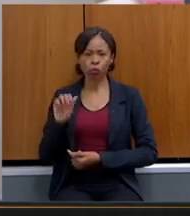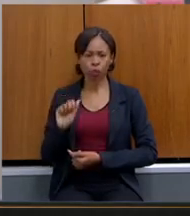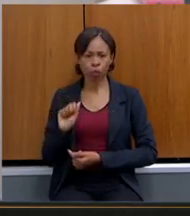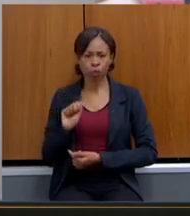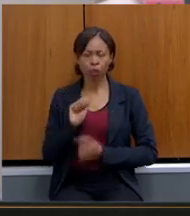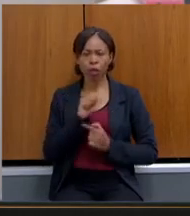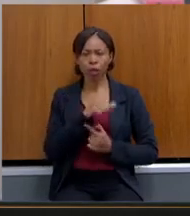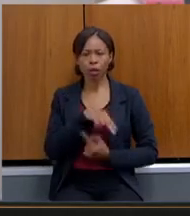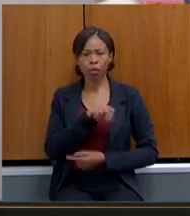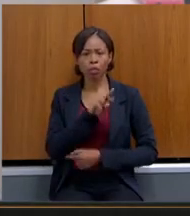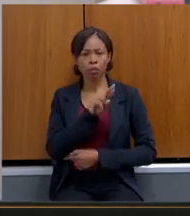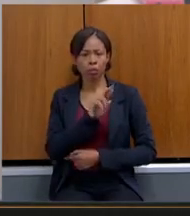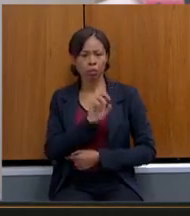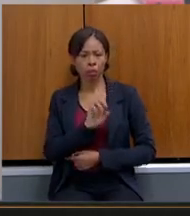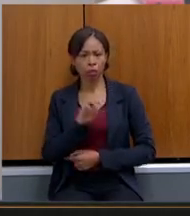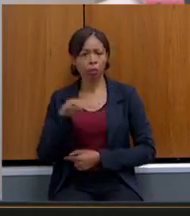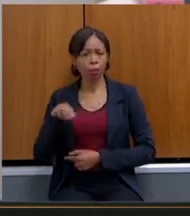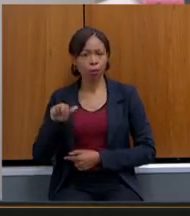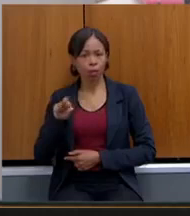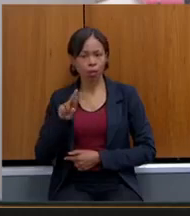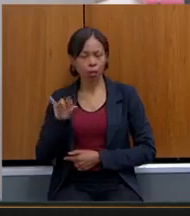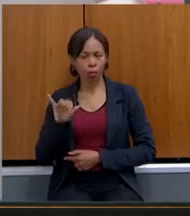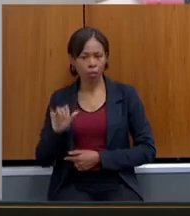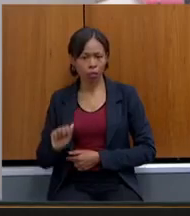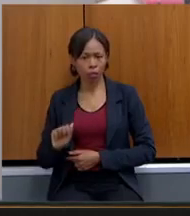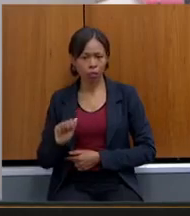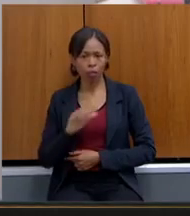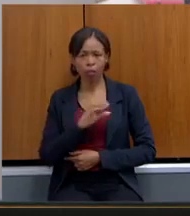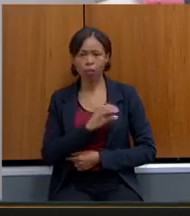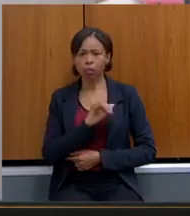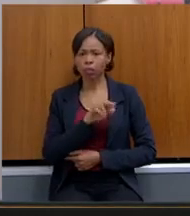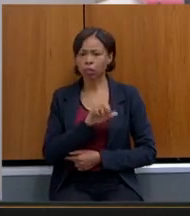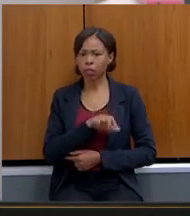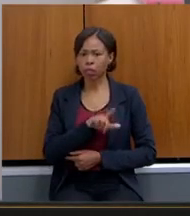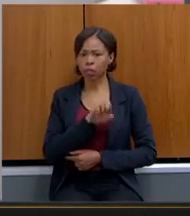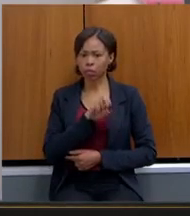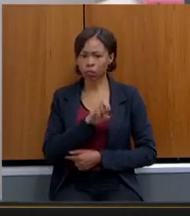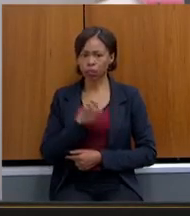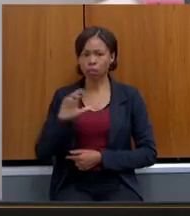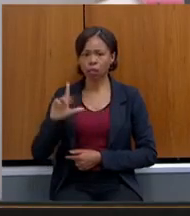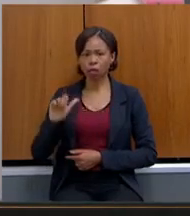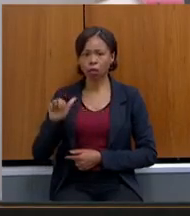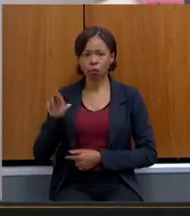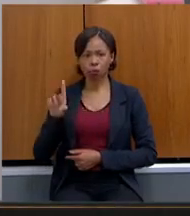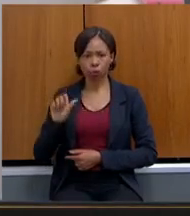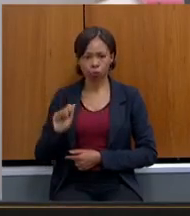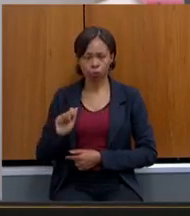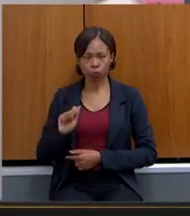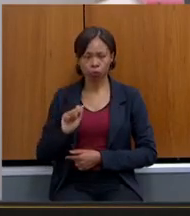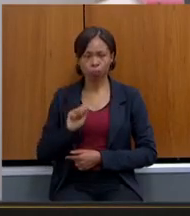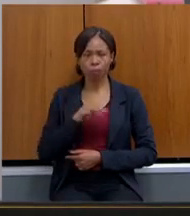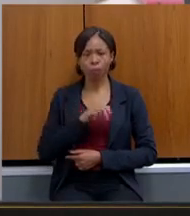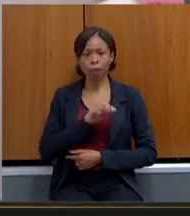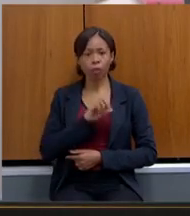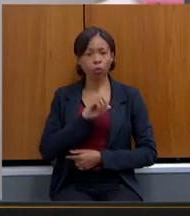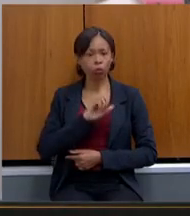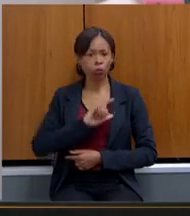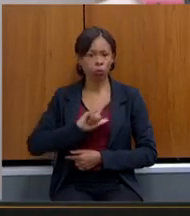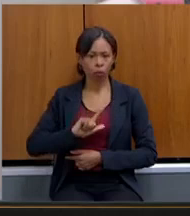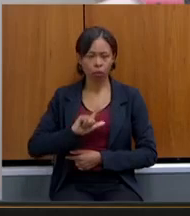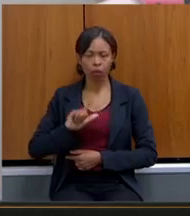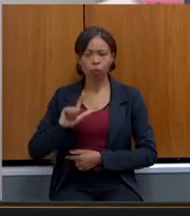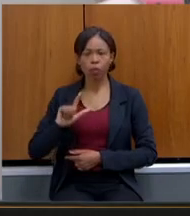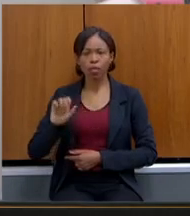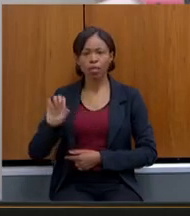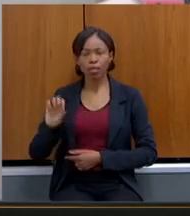André Morais Marisa Pacífico Sirlene Isabel Cláudia Rodrigues Manuel Valadão Stella